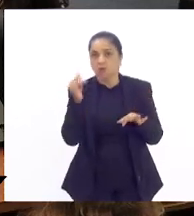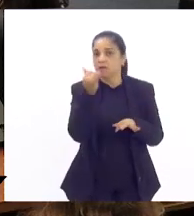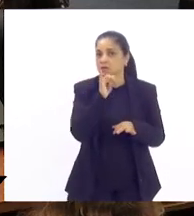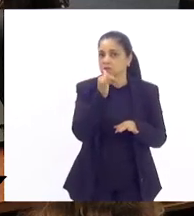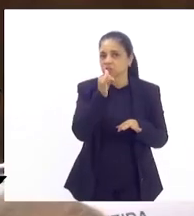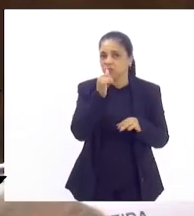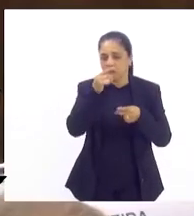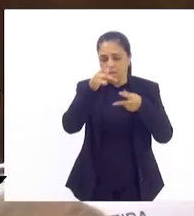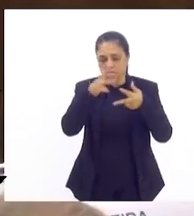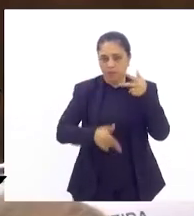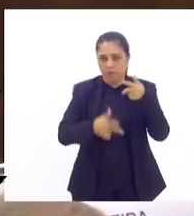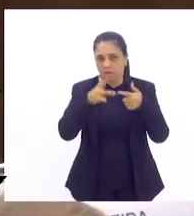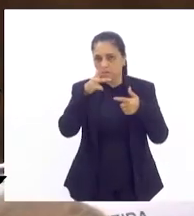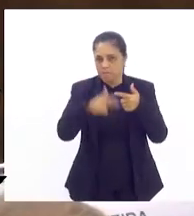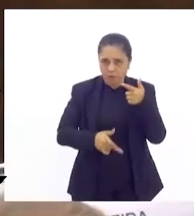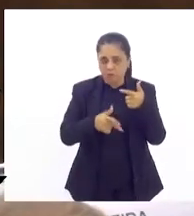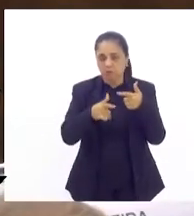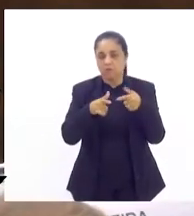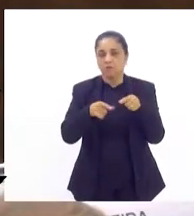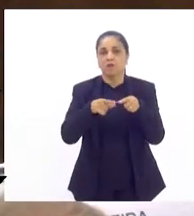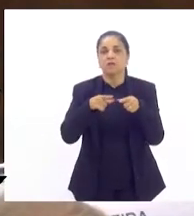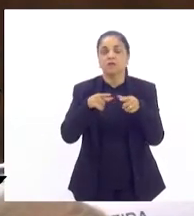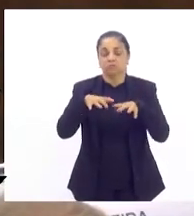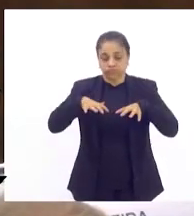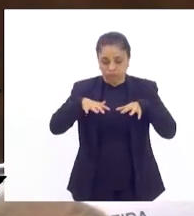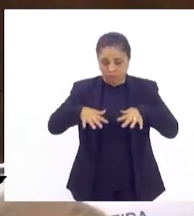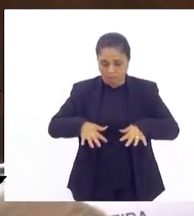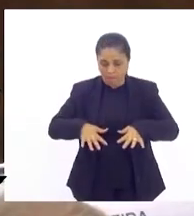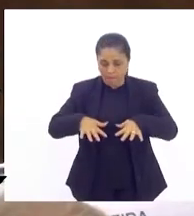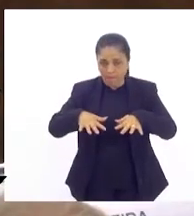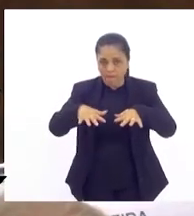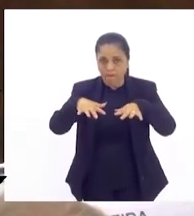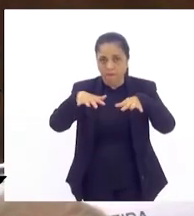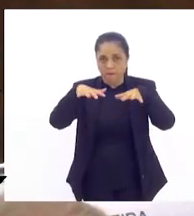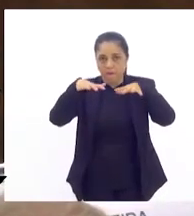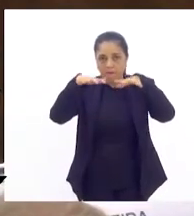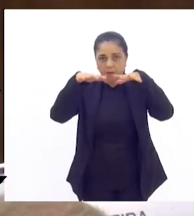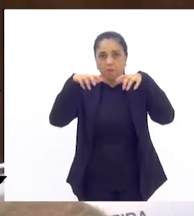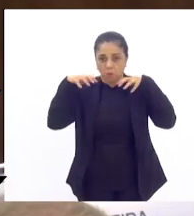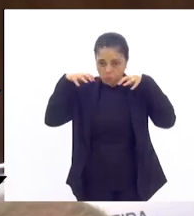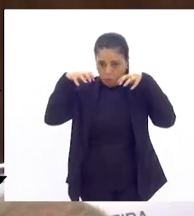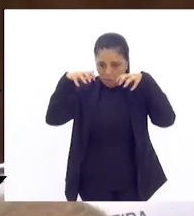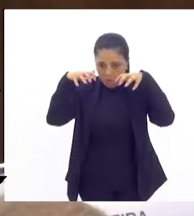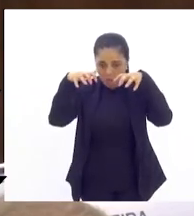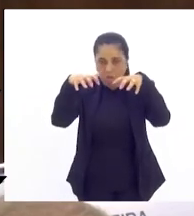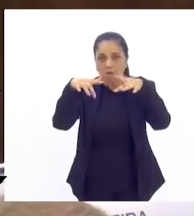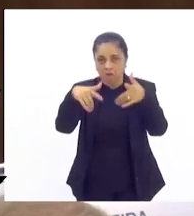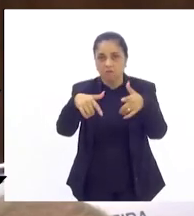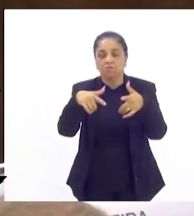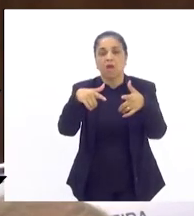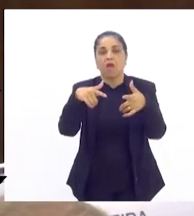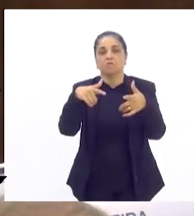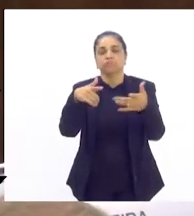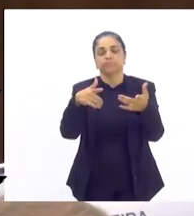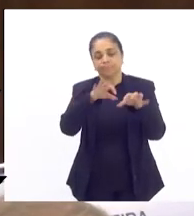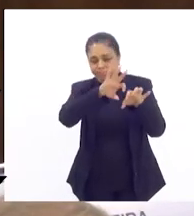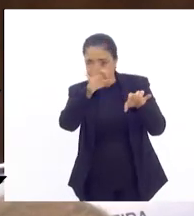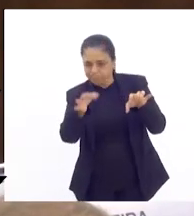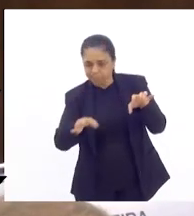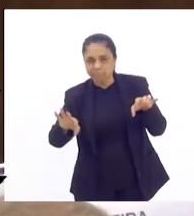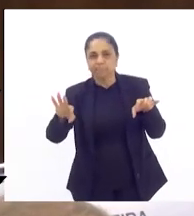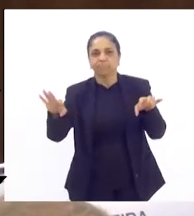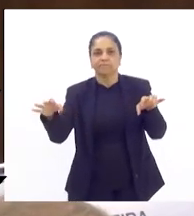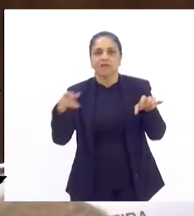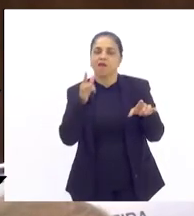elétrica e sobrecarregado as represas. E isso tem desequilibrado, sim, o sistema. É claro que a